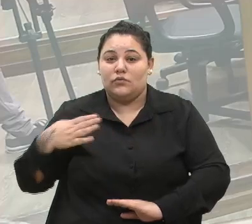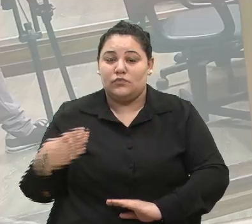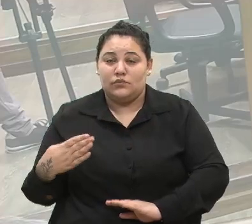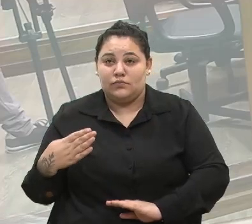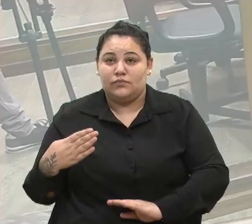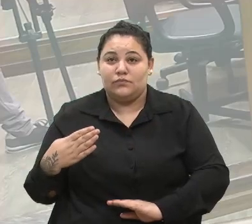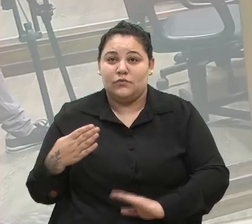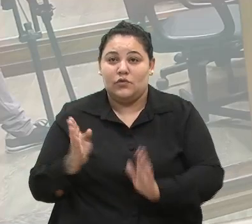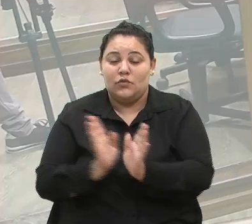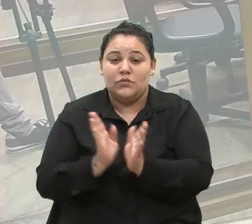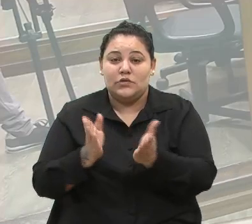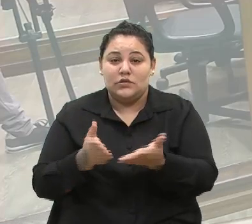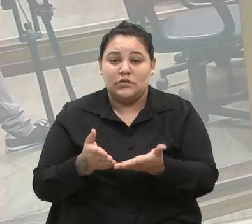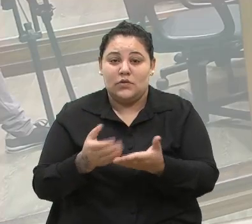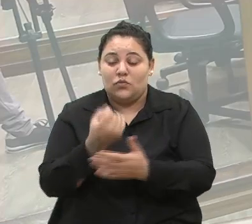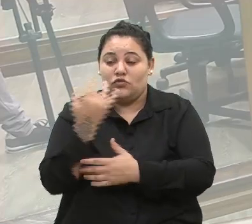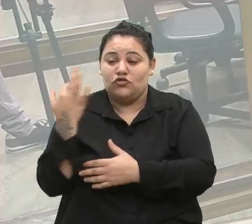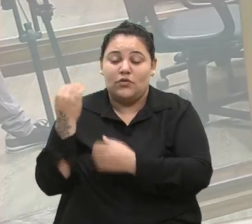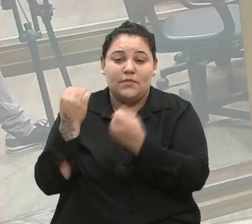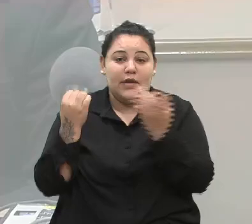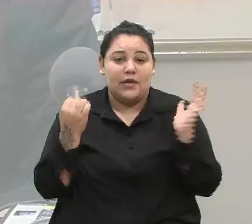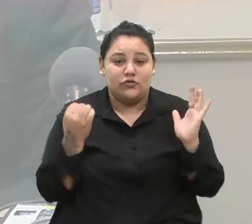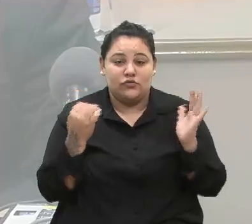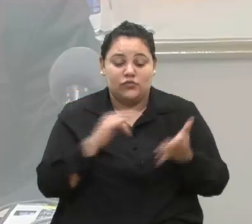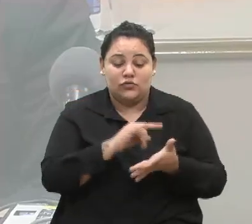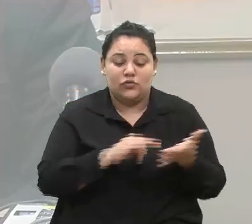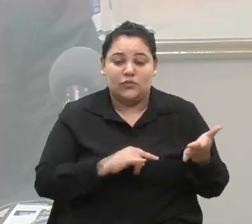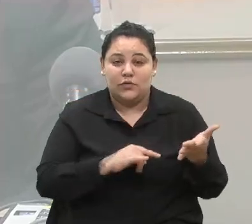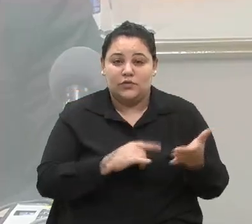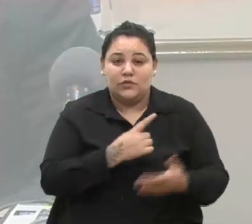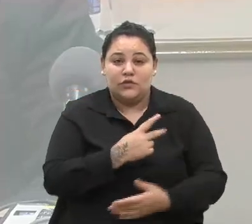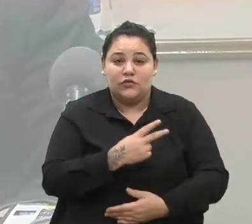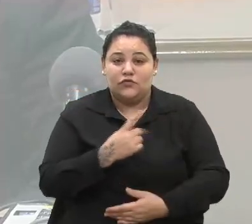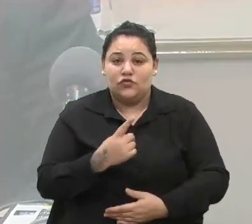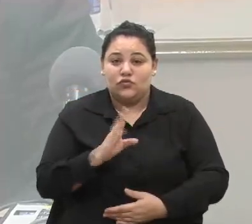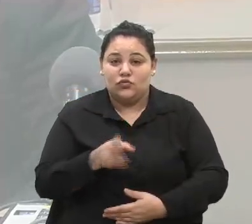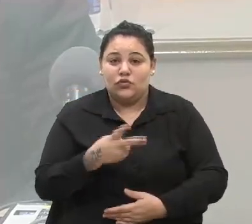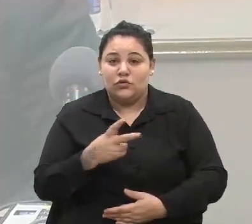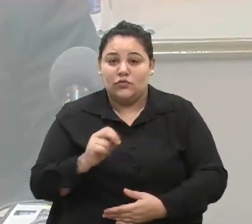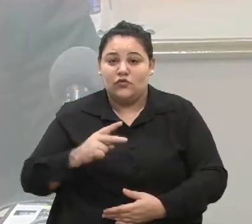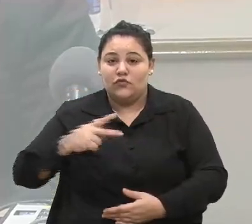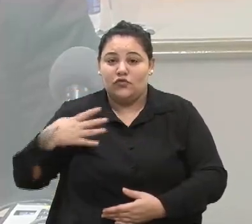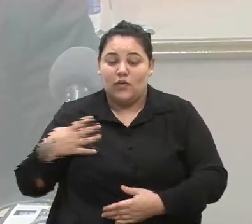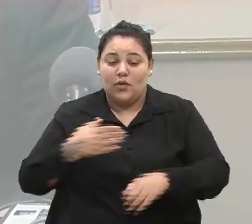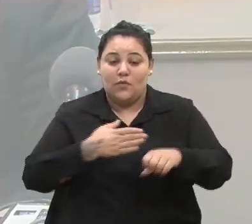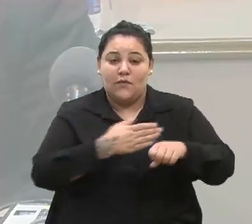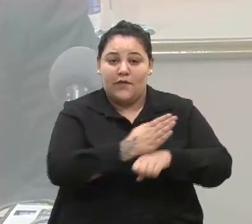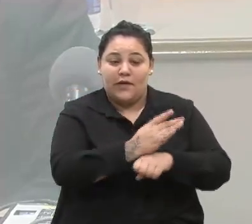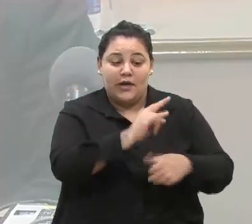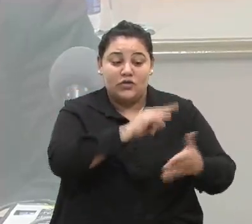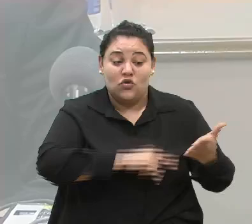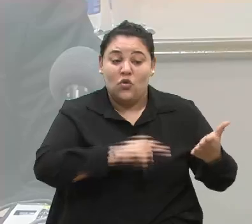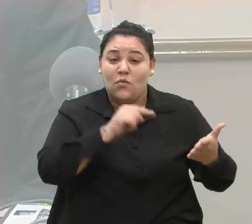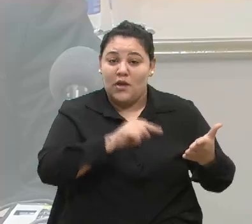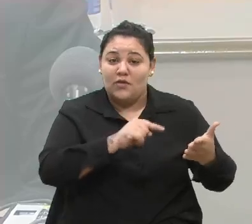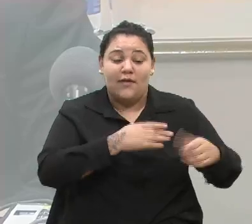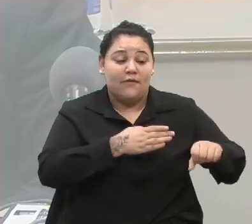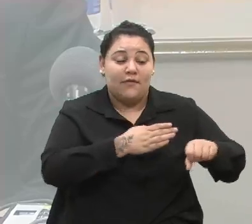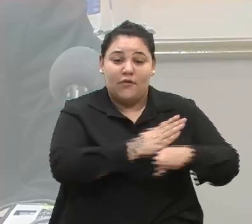Meio Ambiente, parecer número 121/2024, favorável. Parecer favorável ao projeto de lei